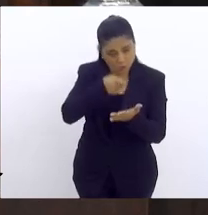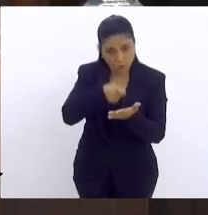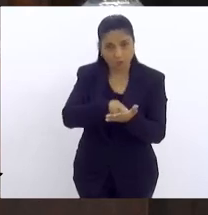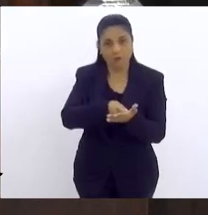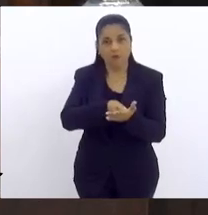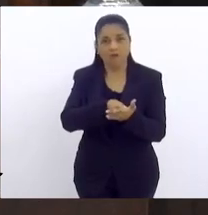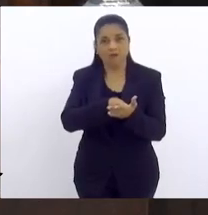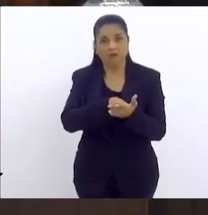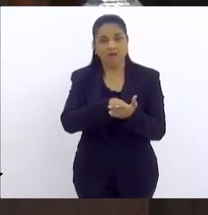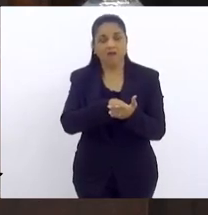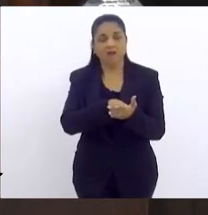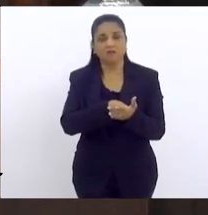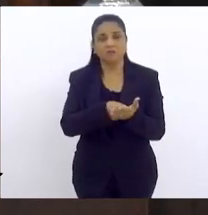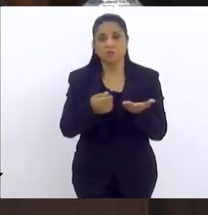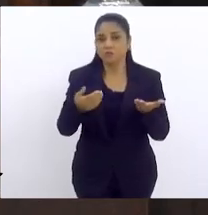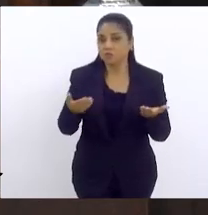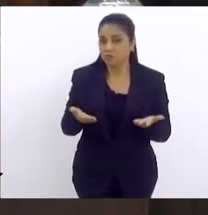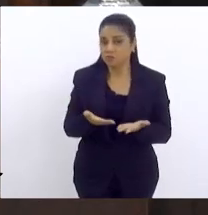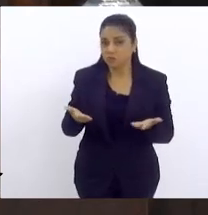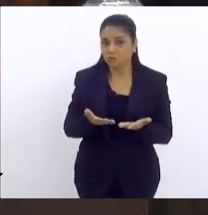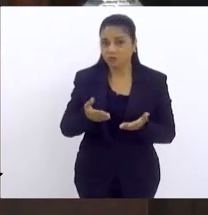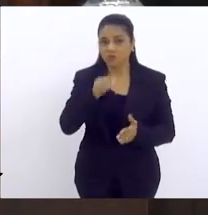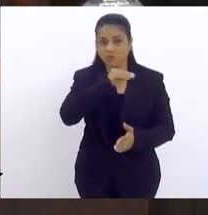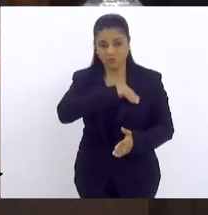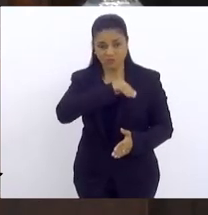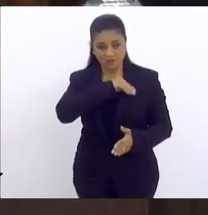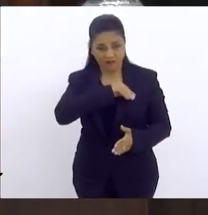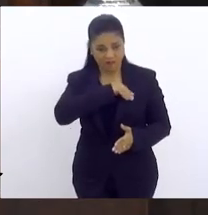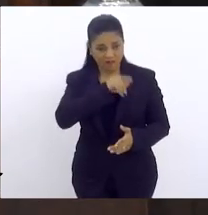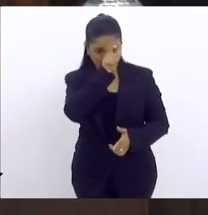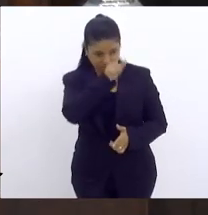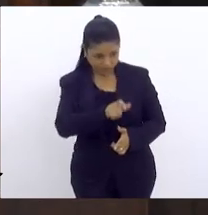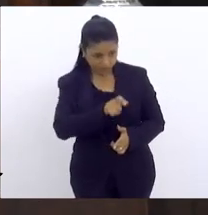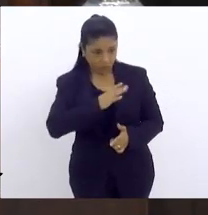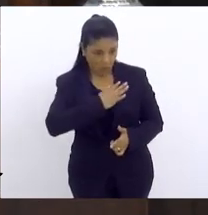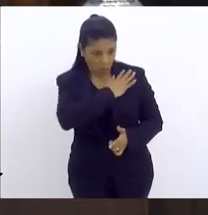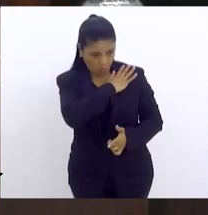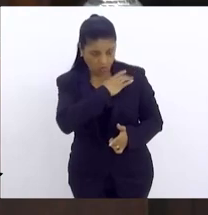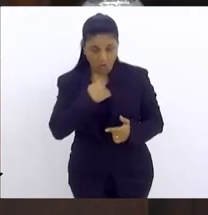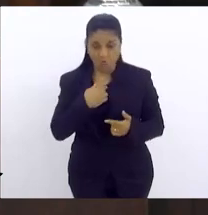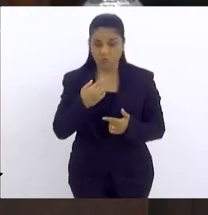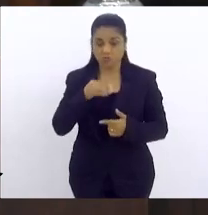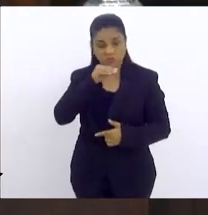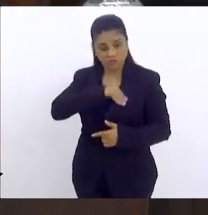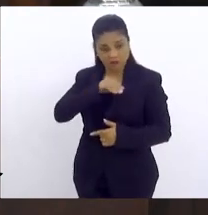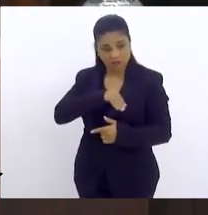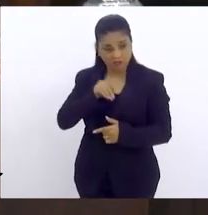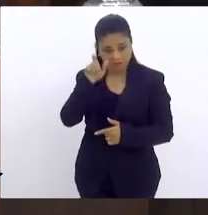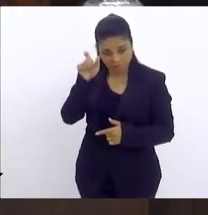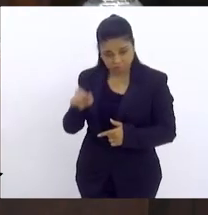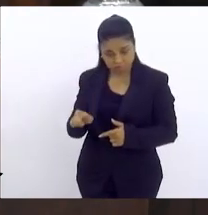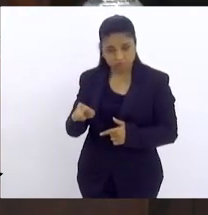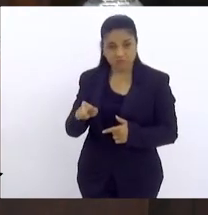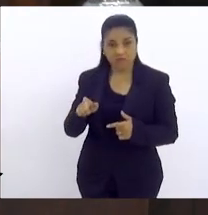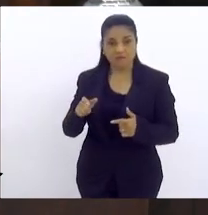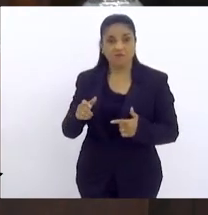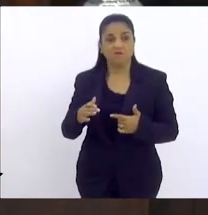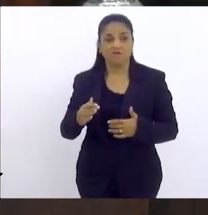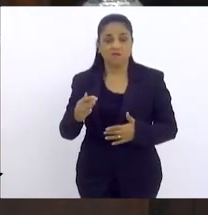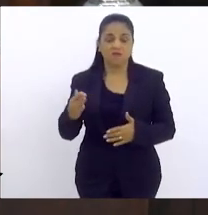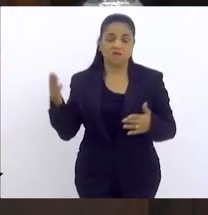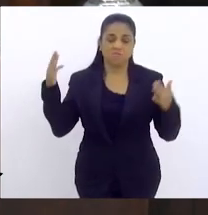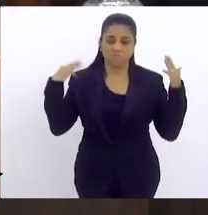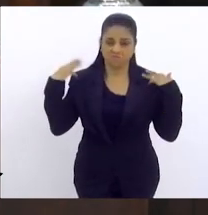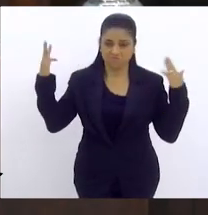sem querer ser redundante falar hoje o salário que o Senhor tem como Coronel e o salário hoje que as forças armadas têm hoje